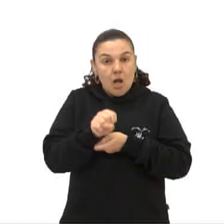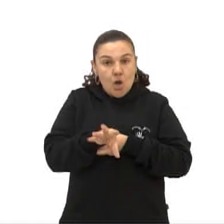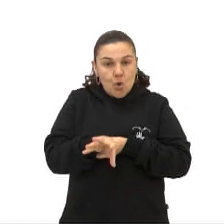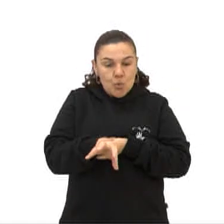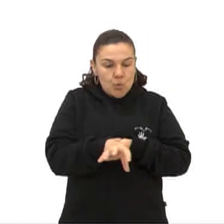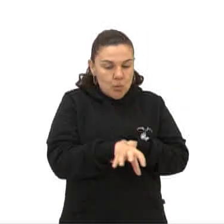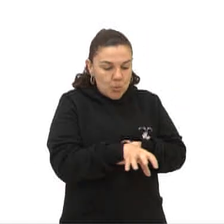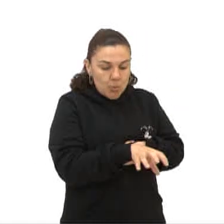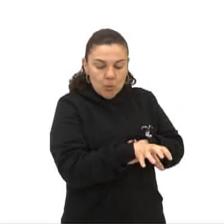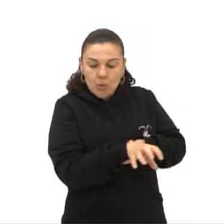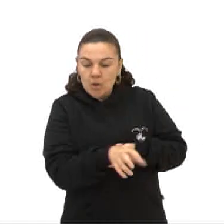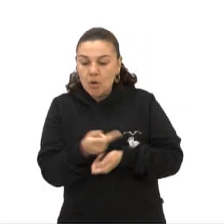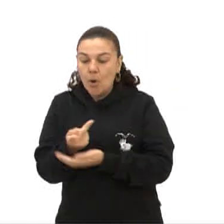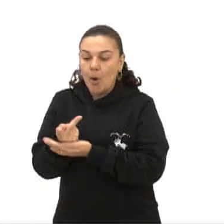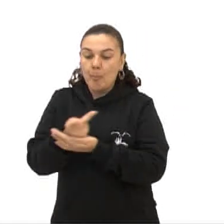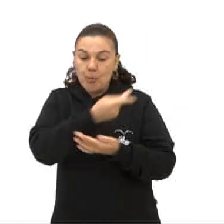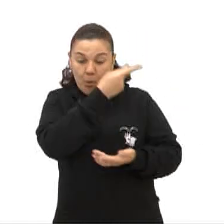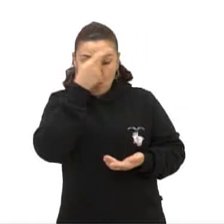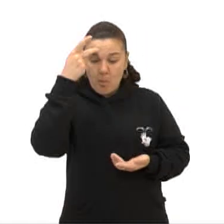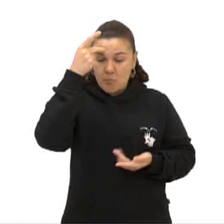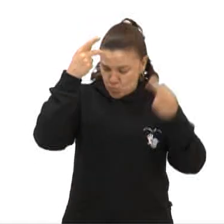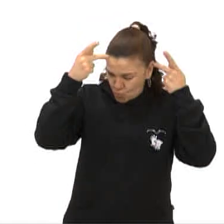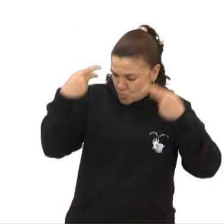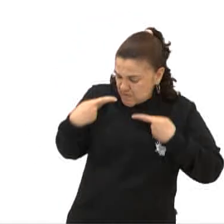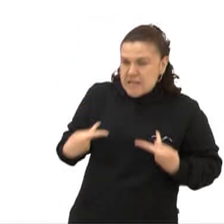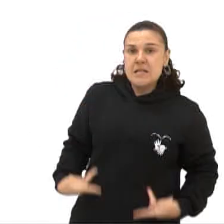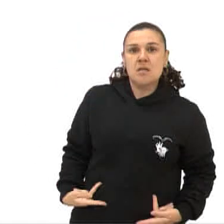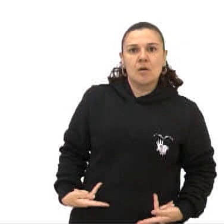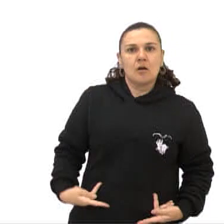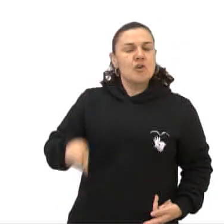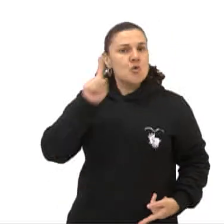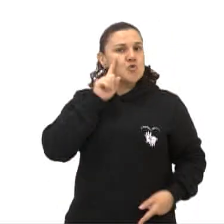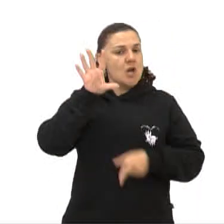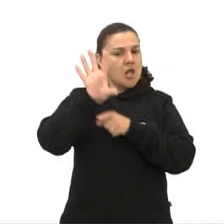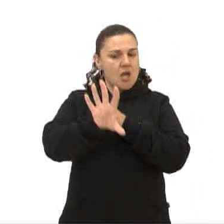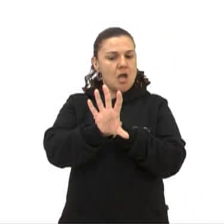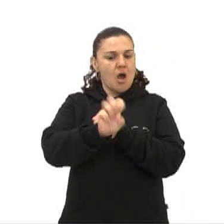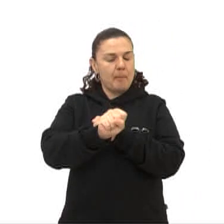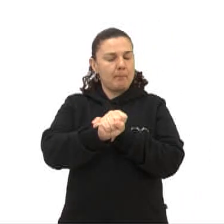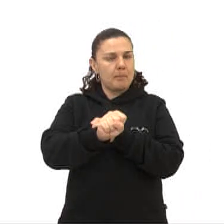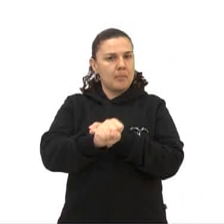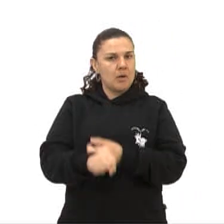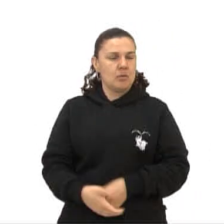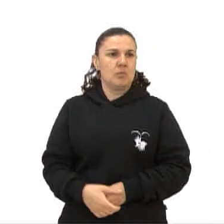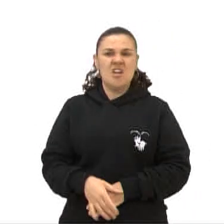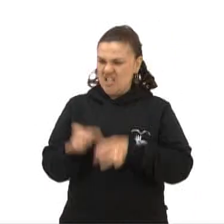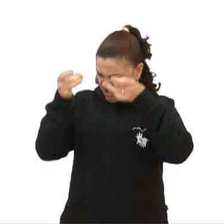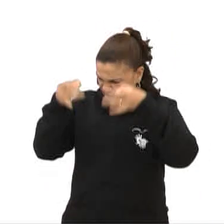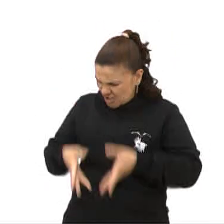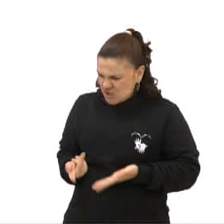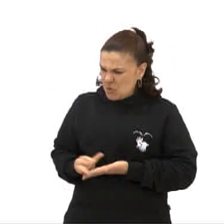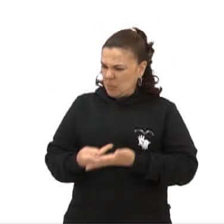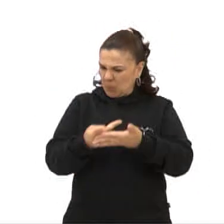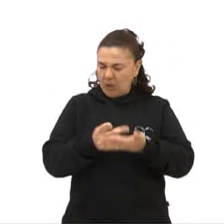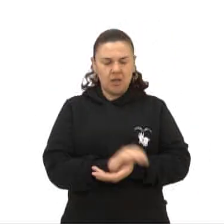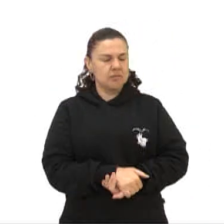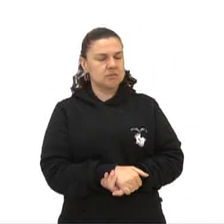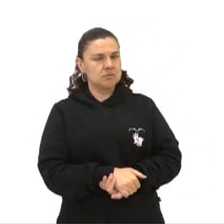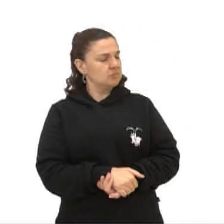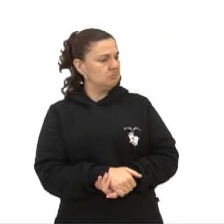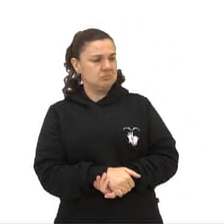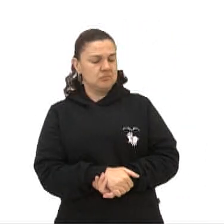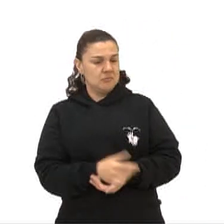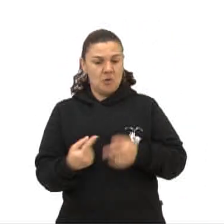de dia procurando uma pessoa honesta, um homem honesto. Um dia ele apagou a lanterna. Falaram para ele, você desistiu de procurar um homem honesto? Ele falou,